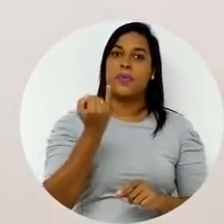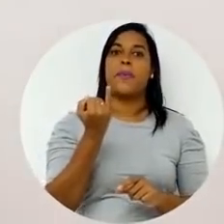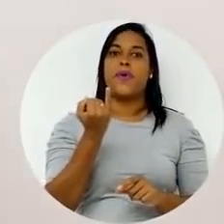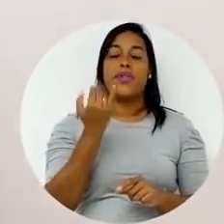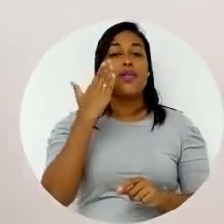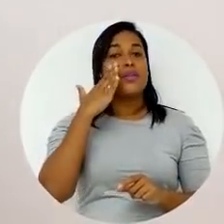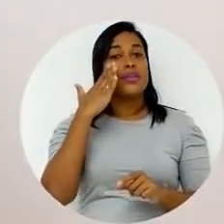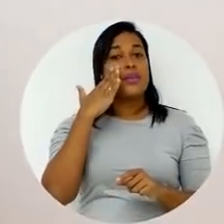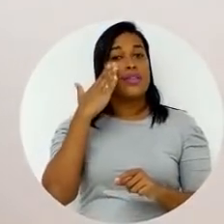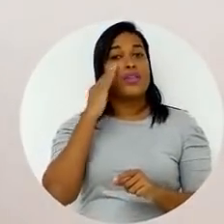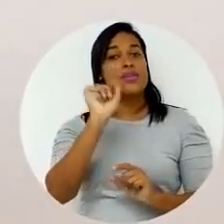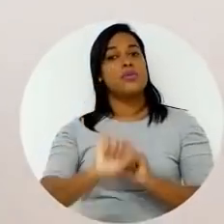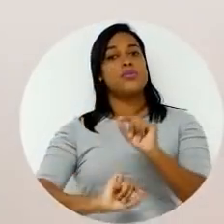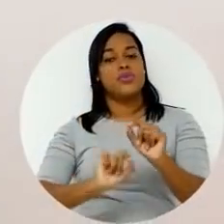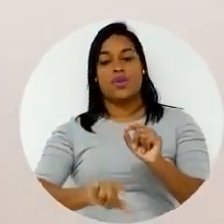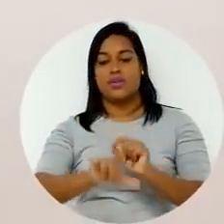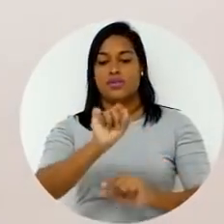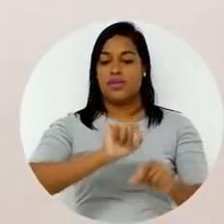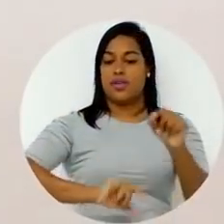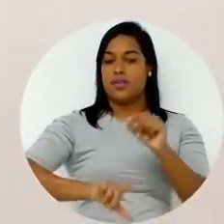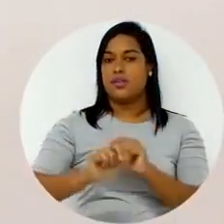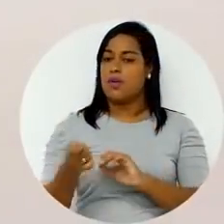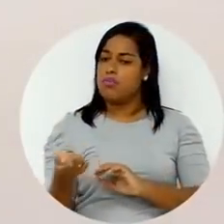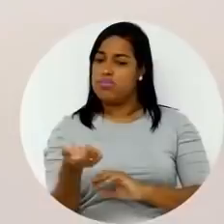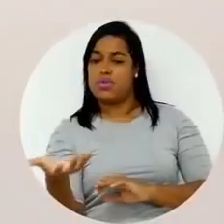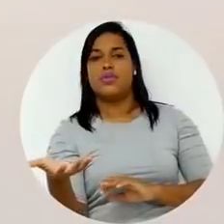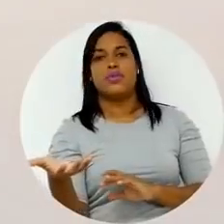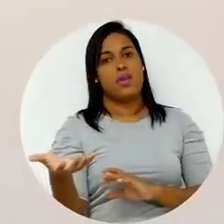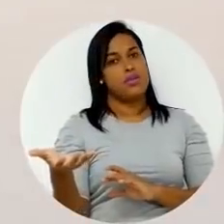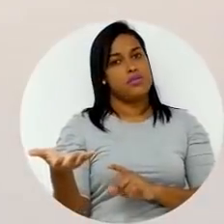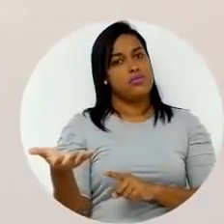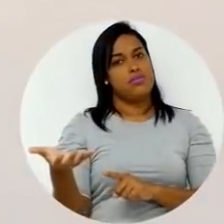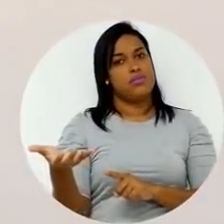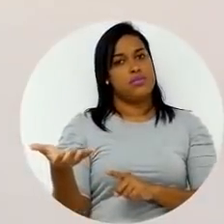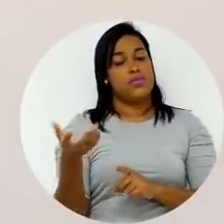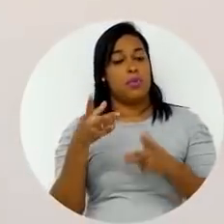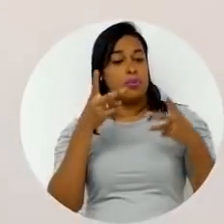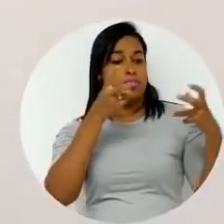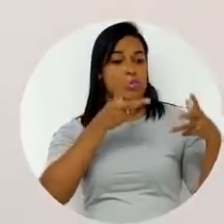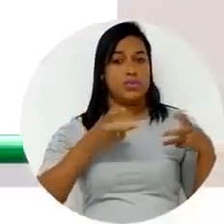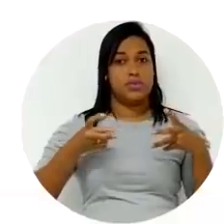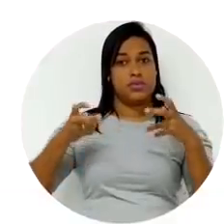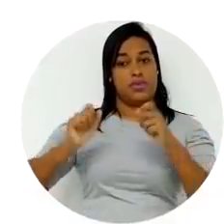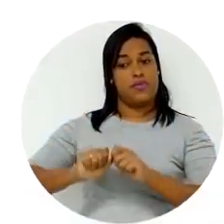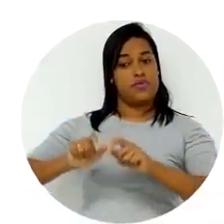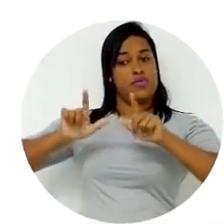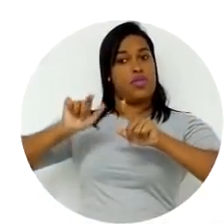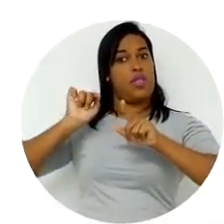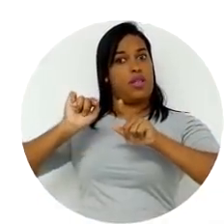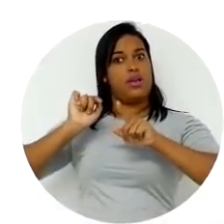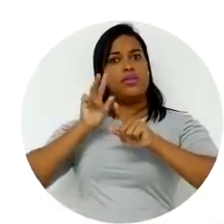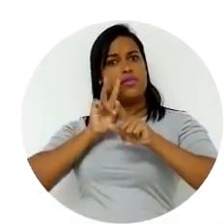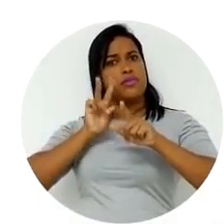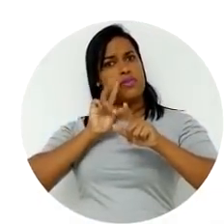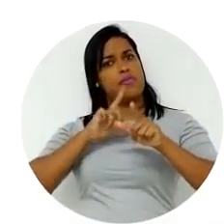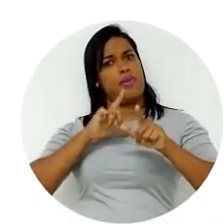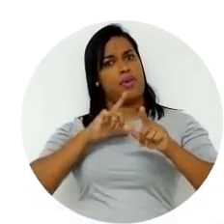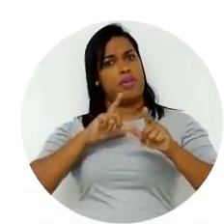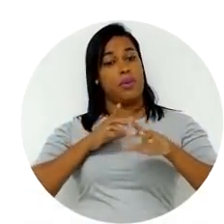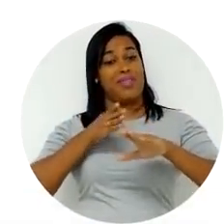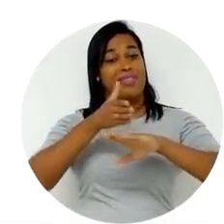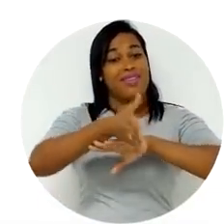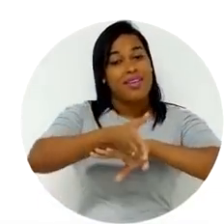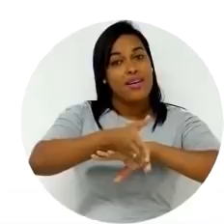importante entendermos a seleção como um processo. Então, observando o slide, nós vemos que nesse processo existe